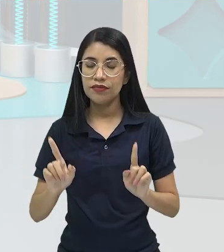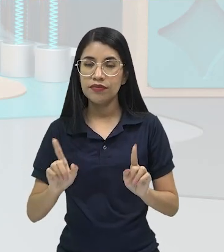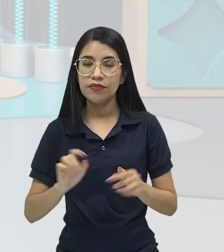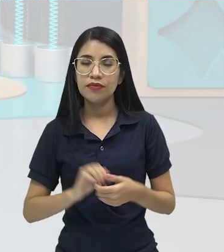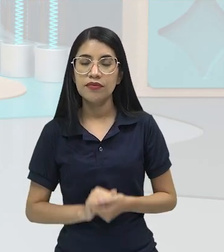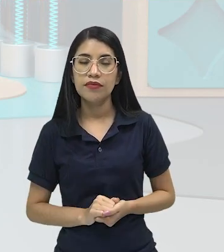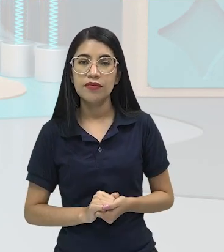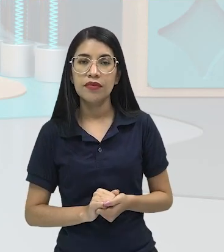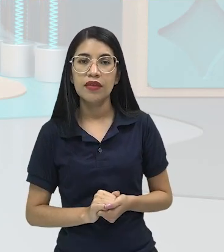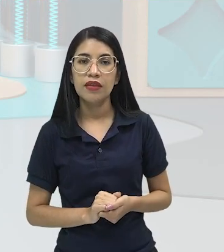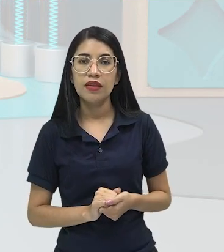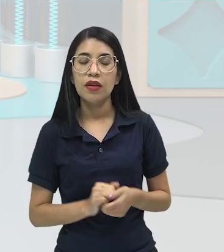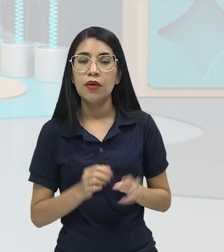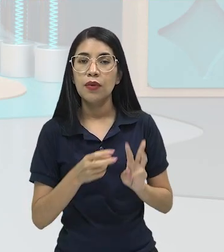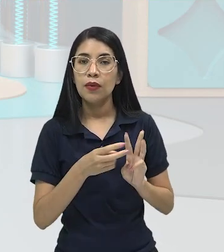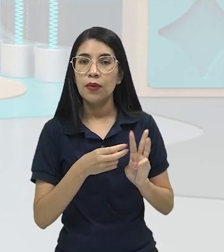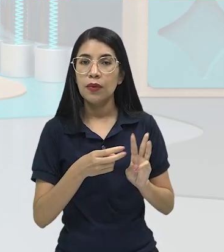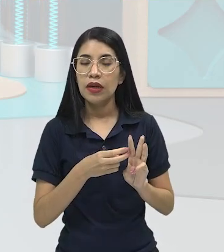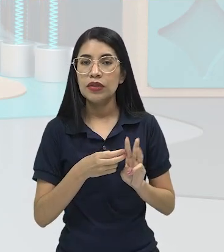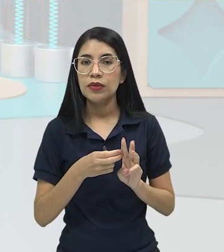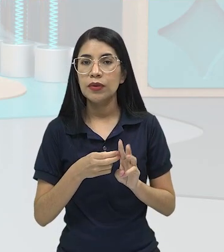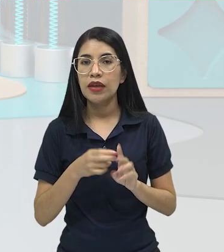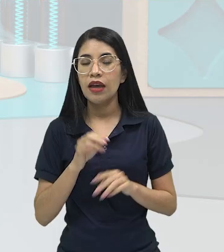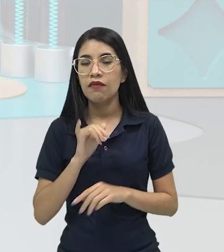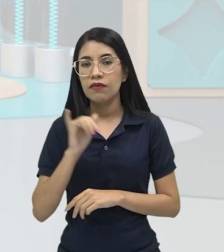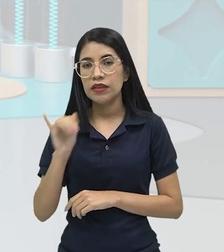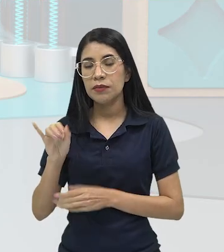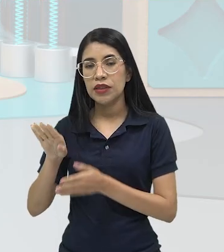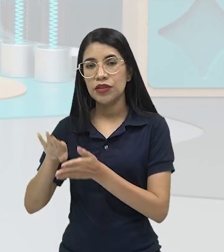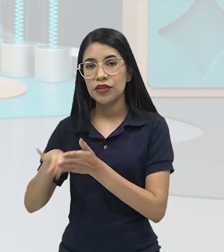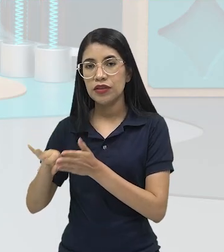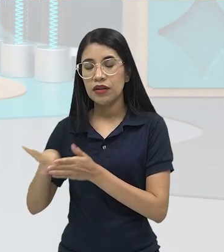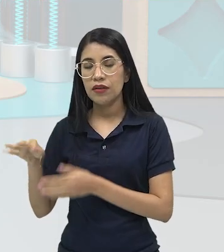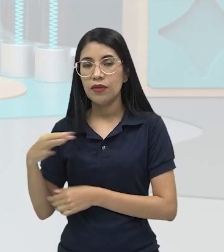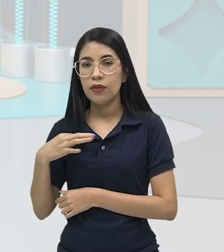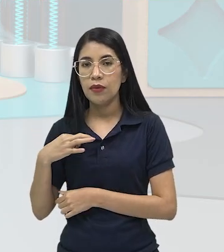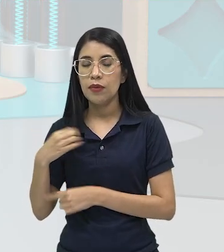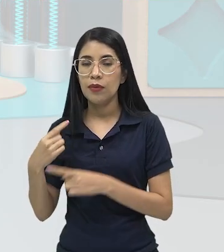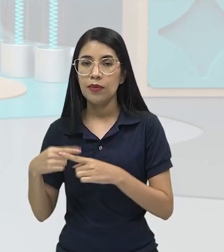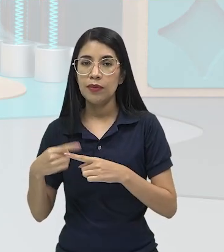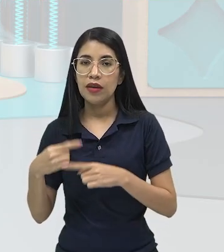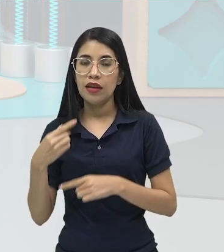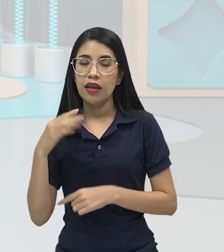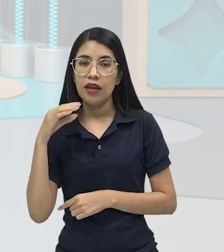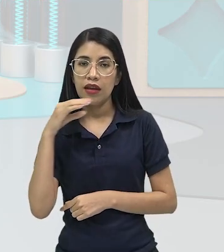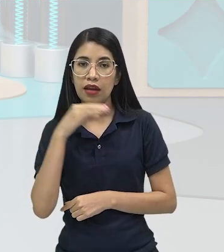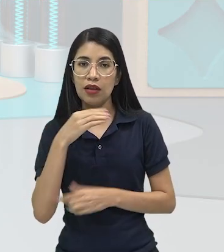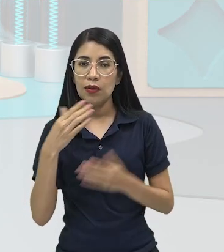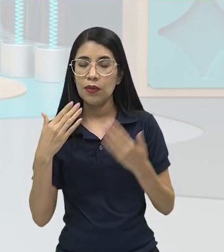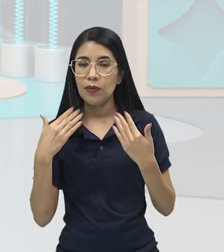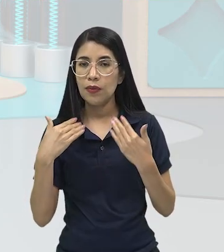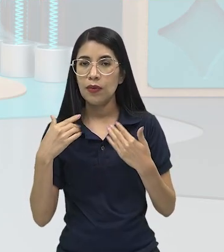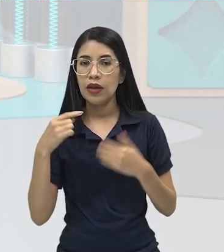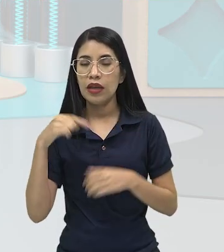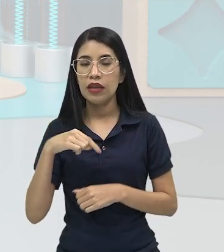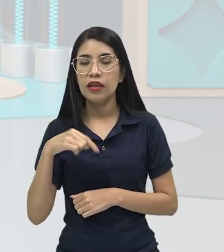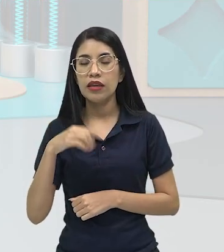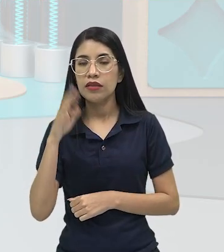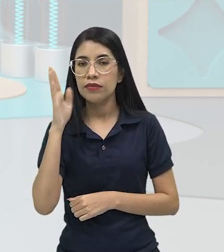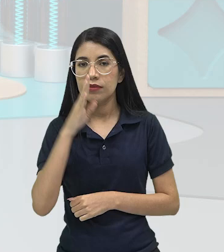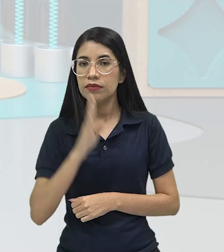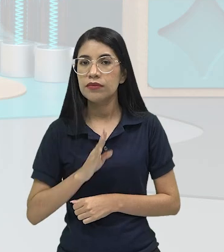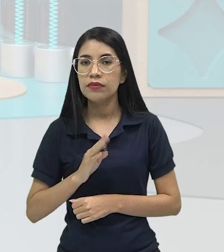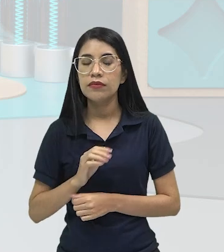O índio queria tirar a roupa do português devido ao intenso calor que faz em algumas regiões